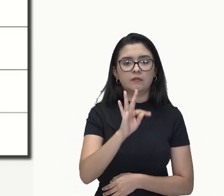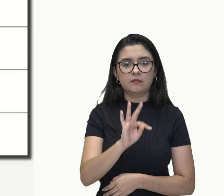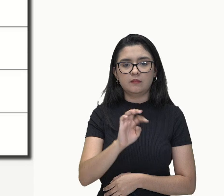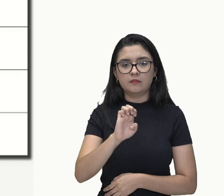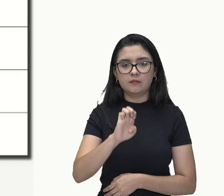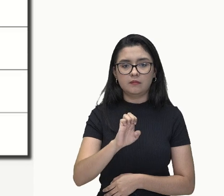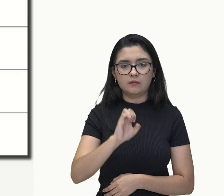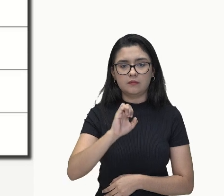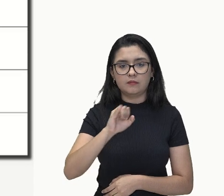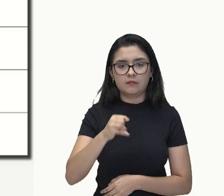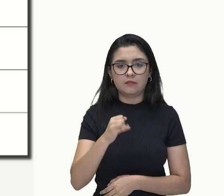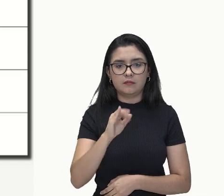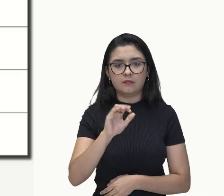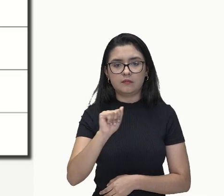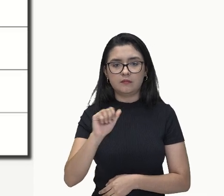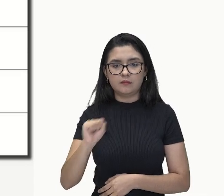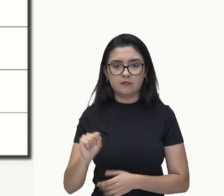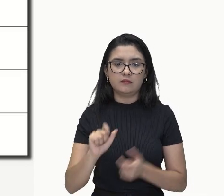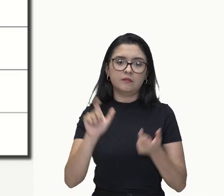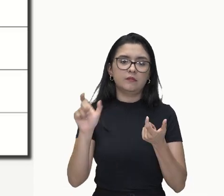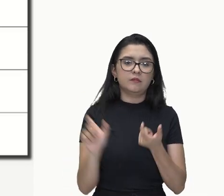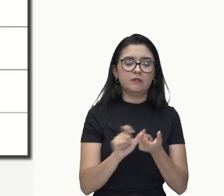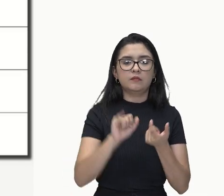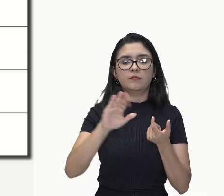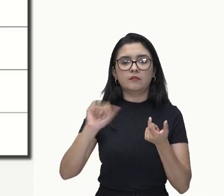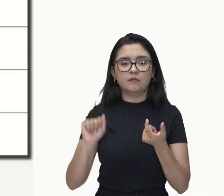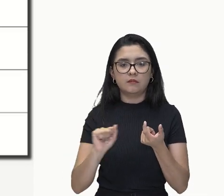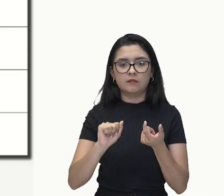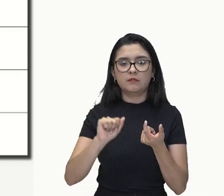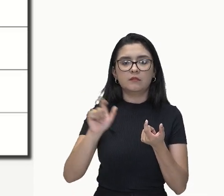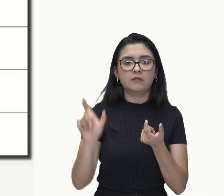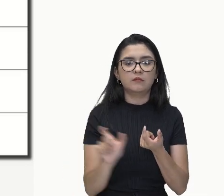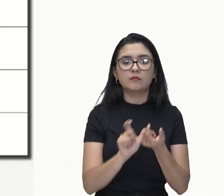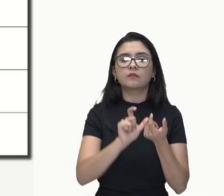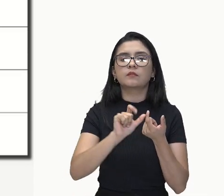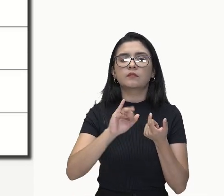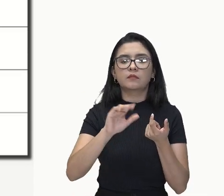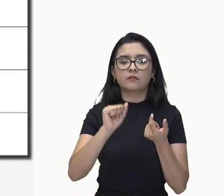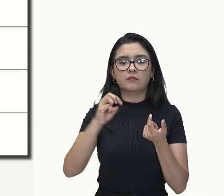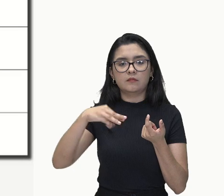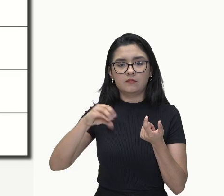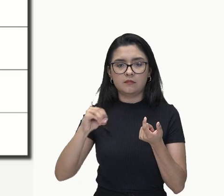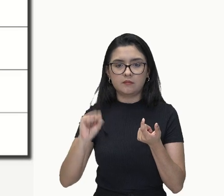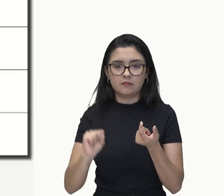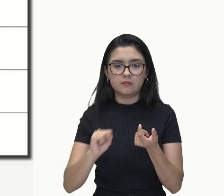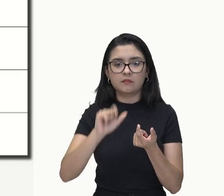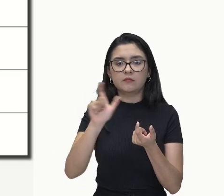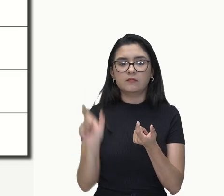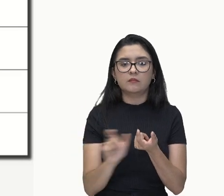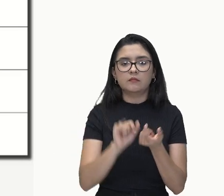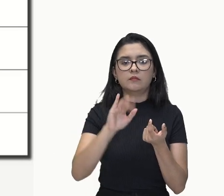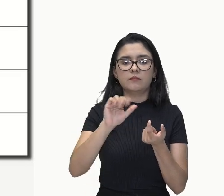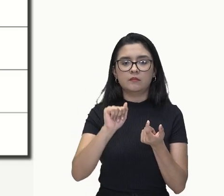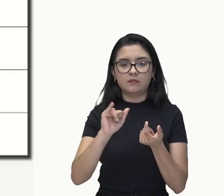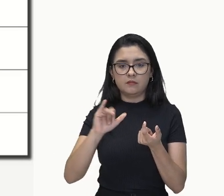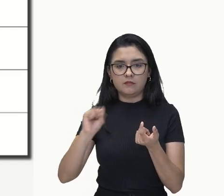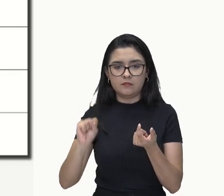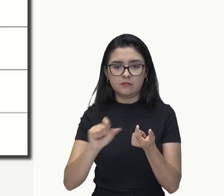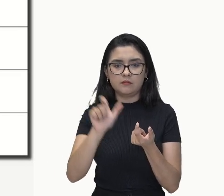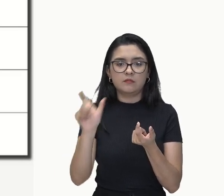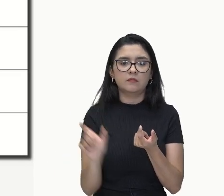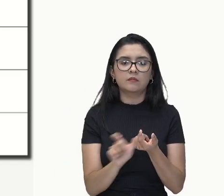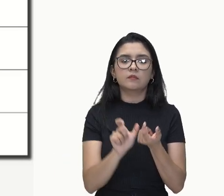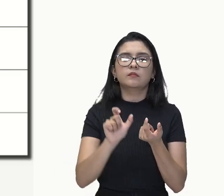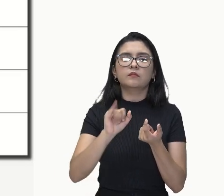tejía, nosotros tejíamos, vosotros tejíais, ellos tejían. Se você observar,